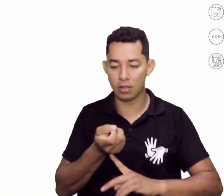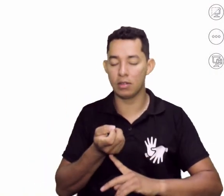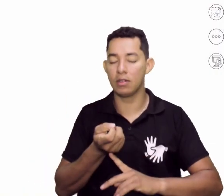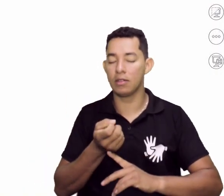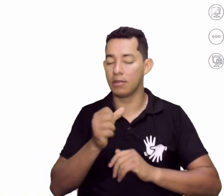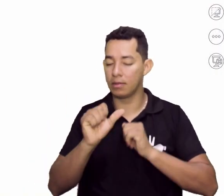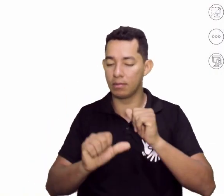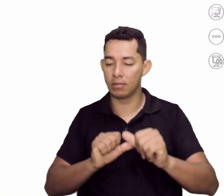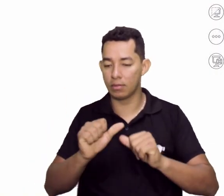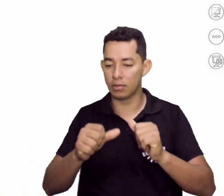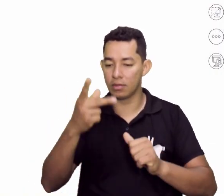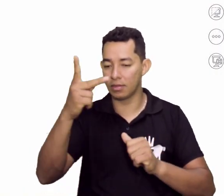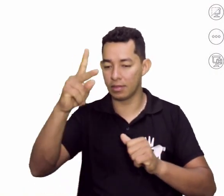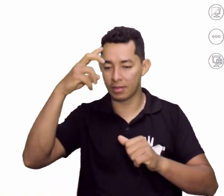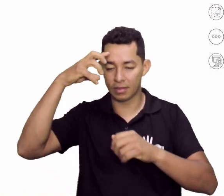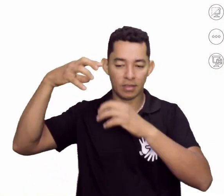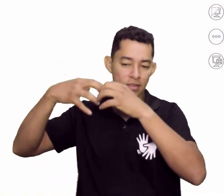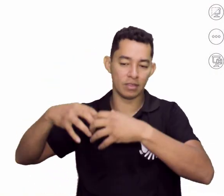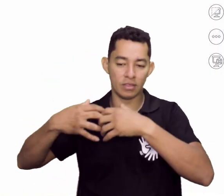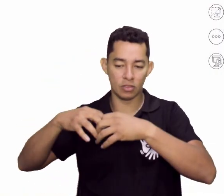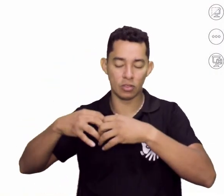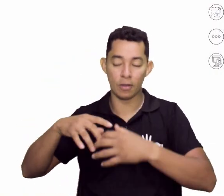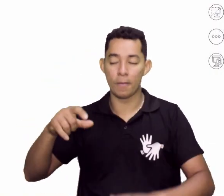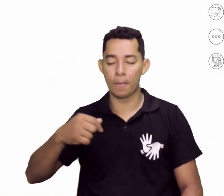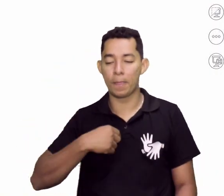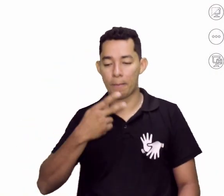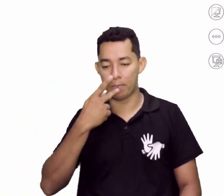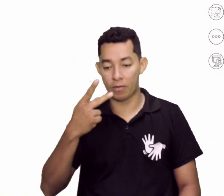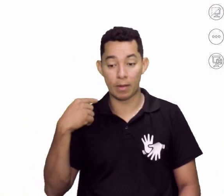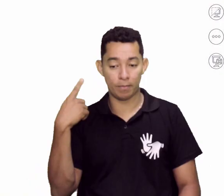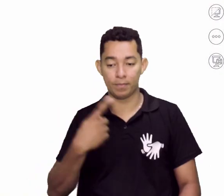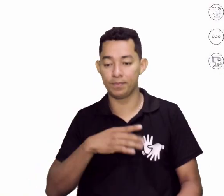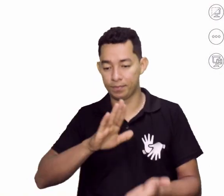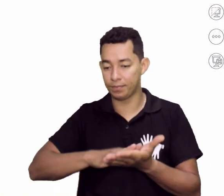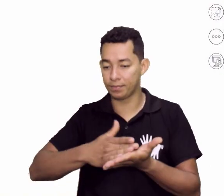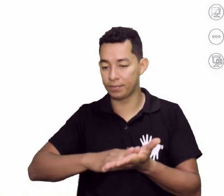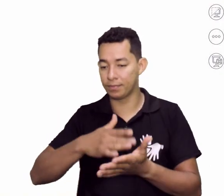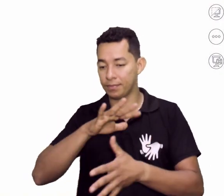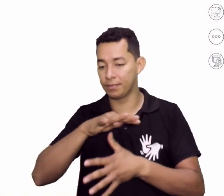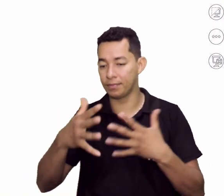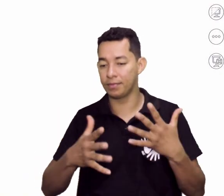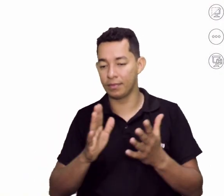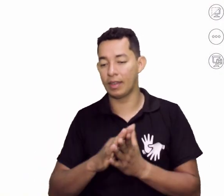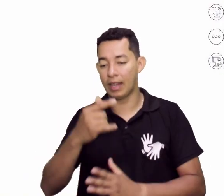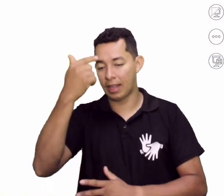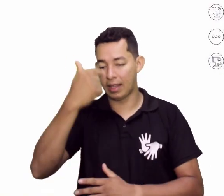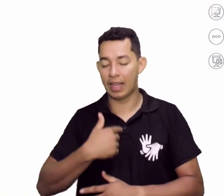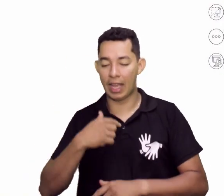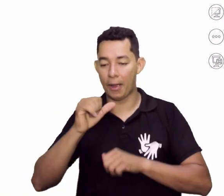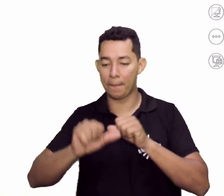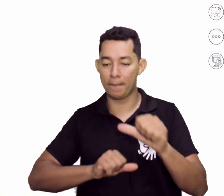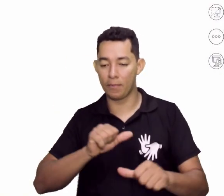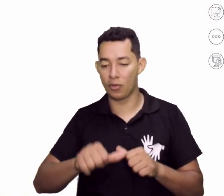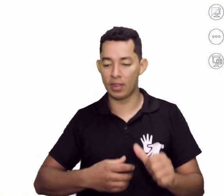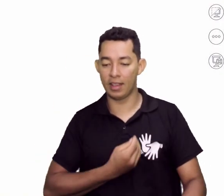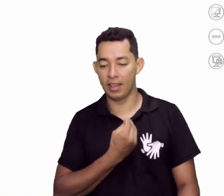cabeça. Falei para o nosso intérprete de Libras aí que ele ia mudar toda a vida